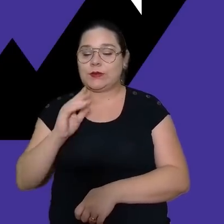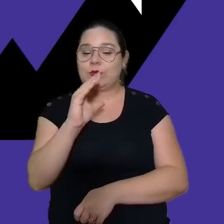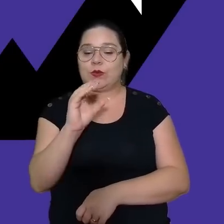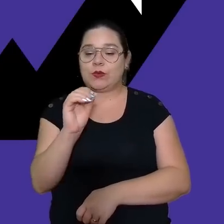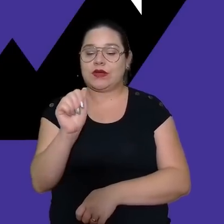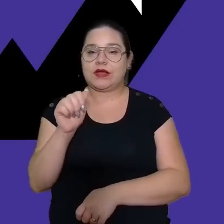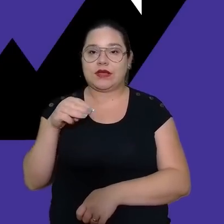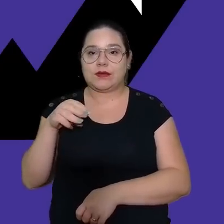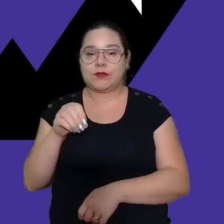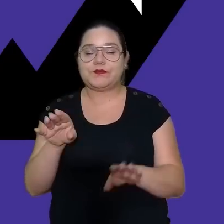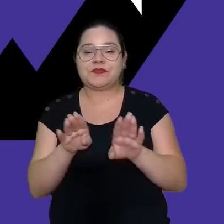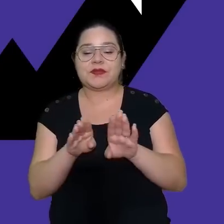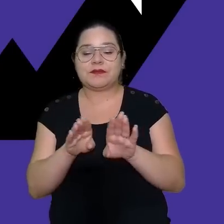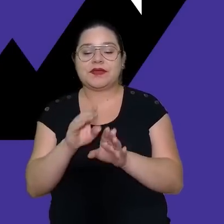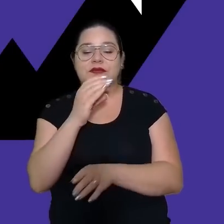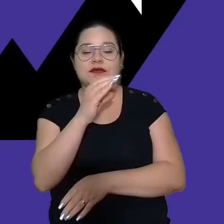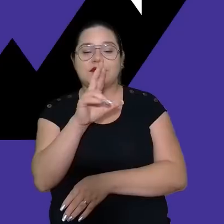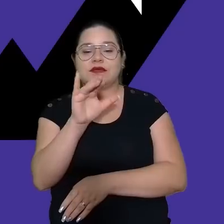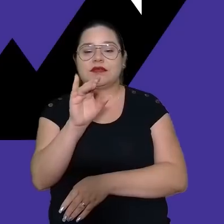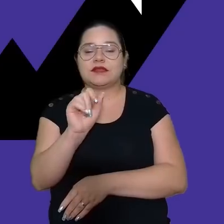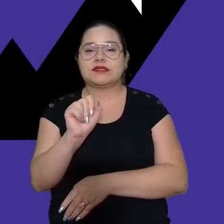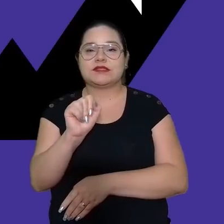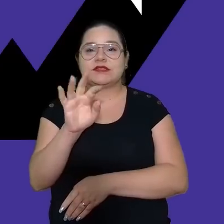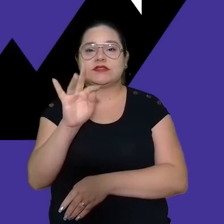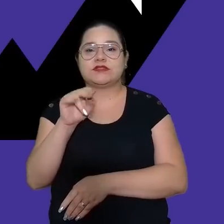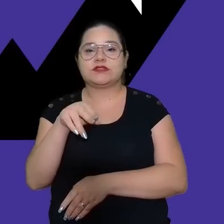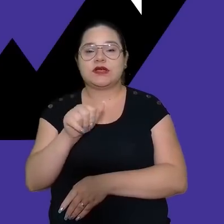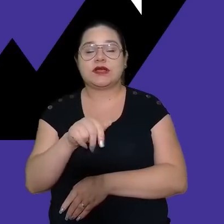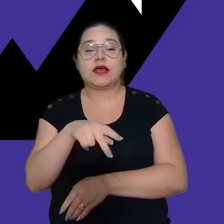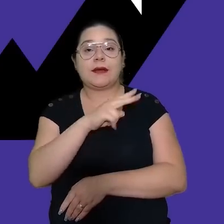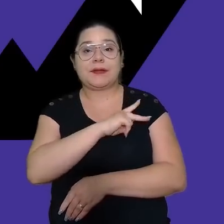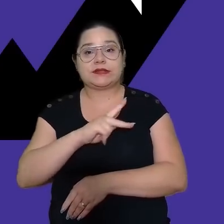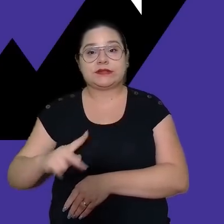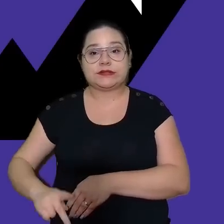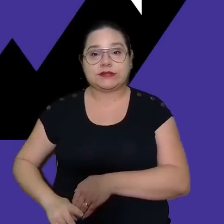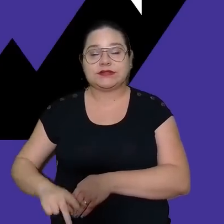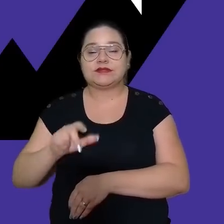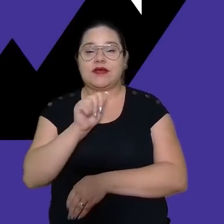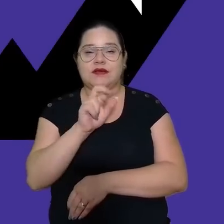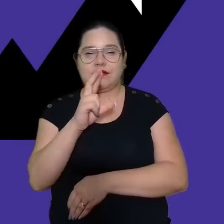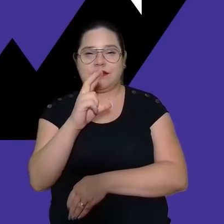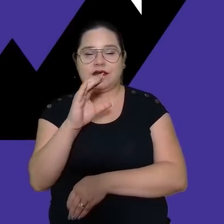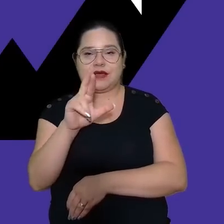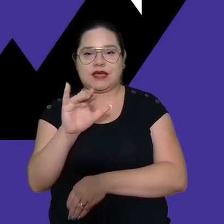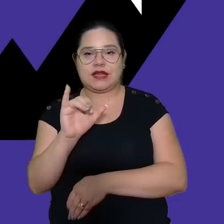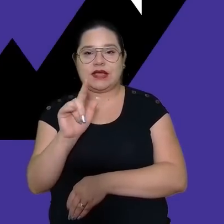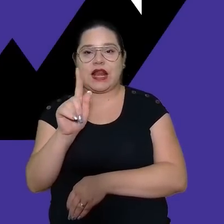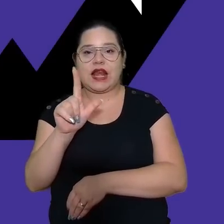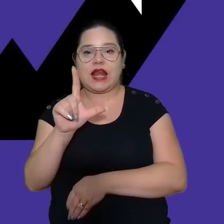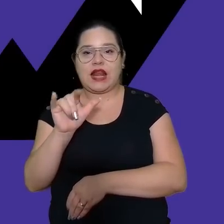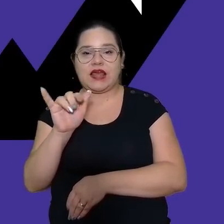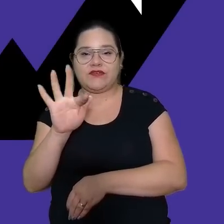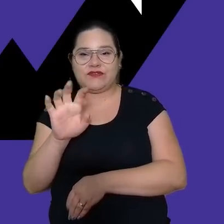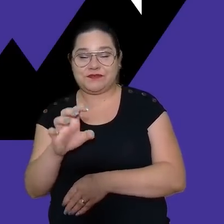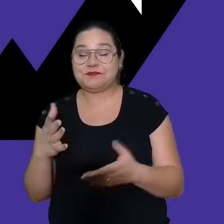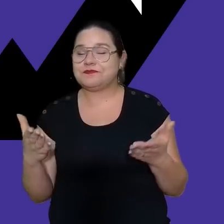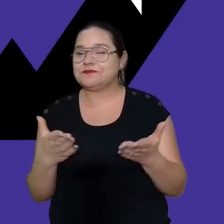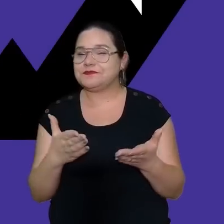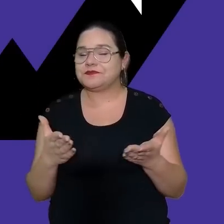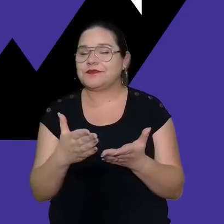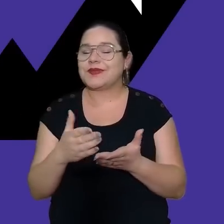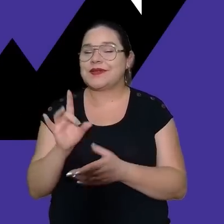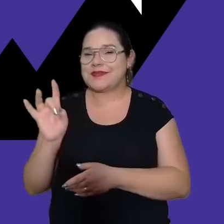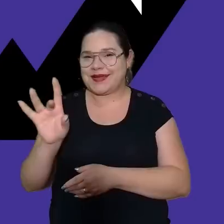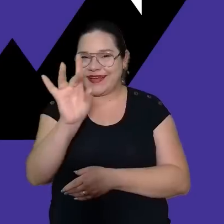que é o presidente da CropLife. Bom, já vou começar passando aqui a palavra, passando a bola para cada um de vocês.